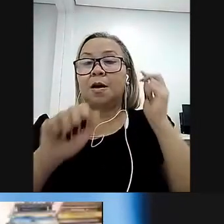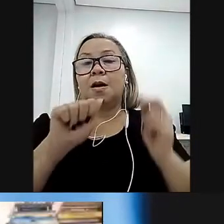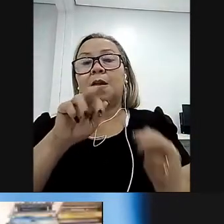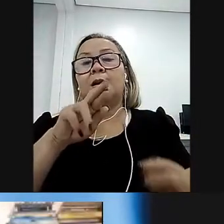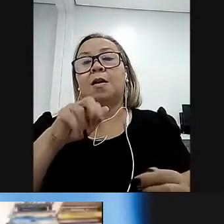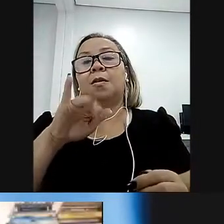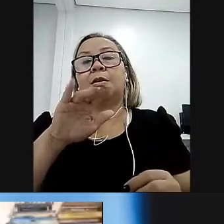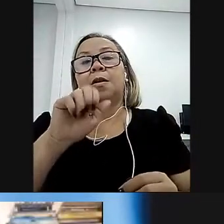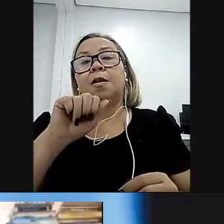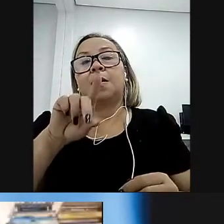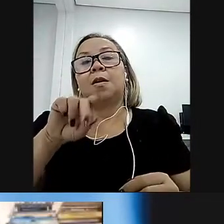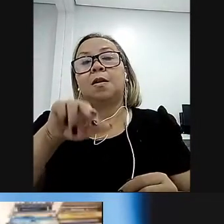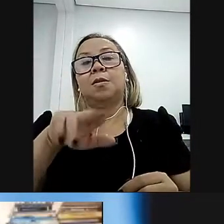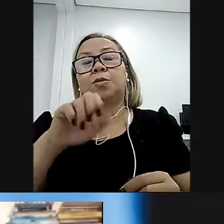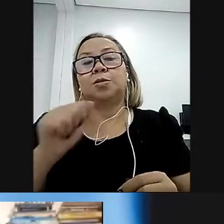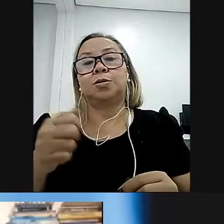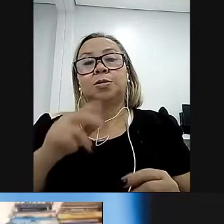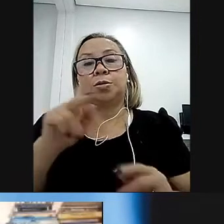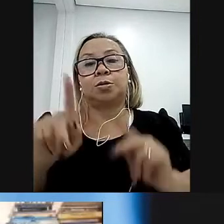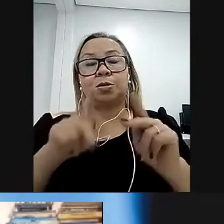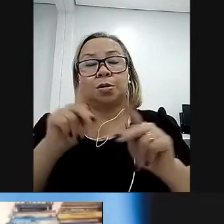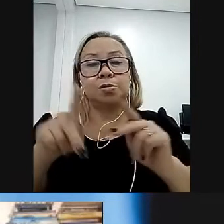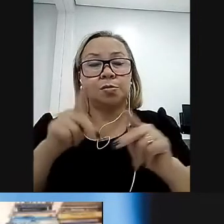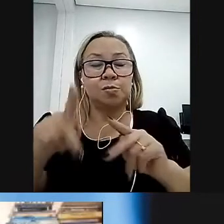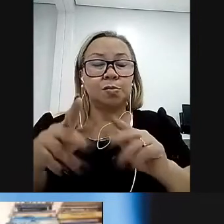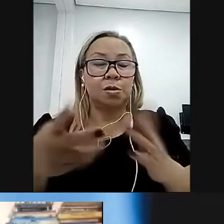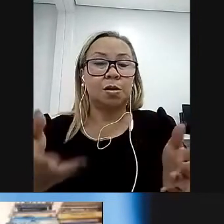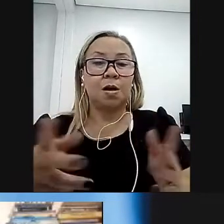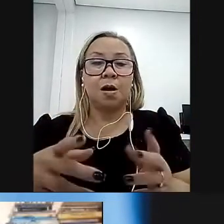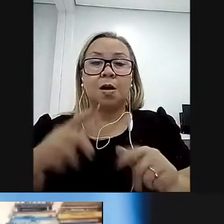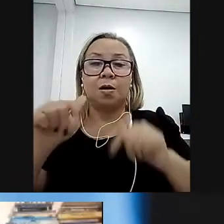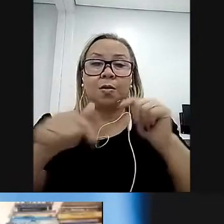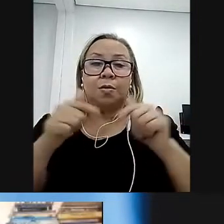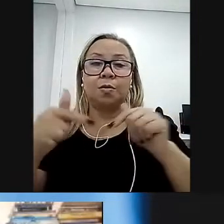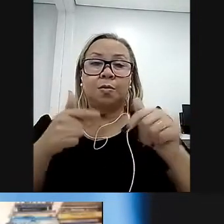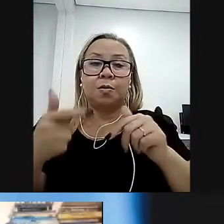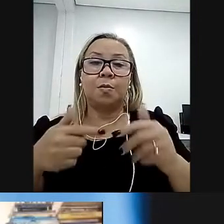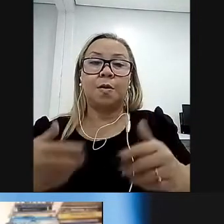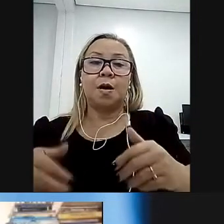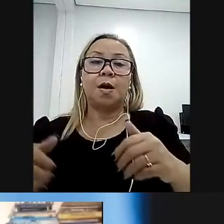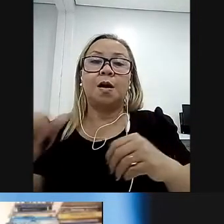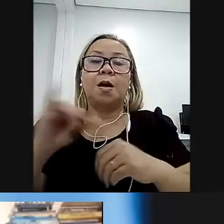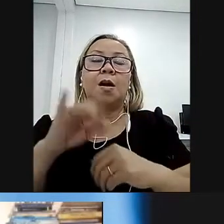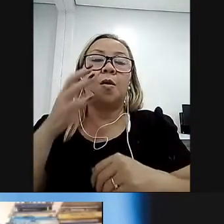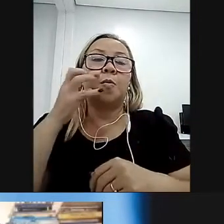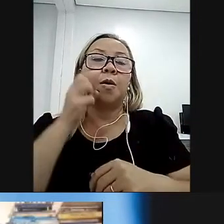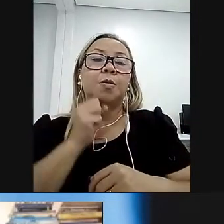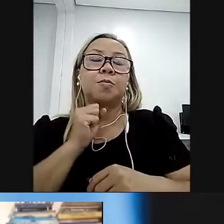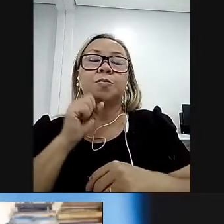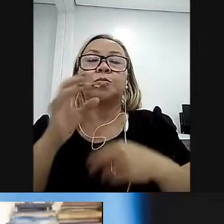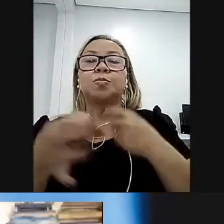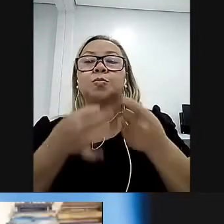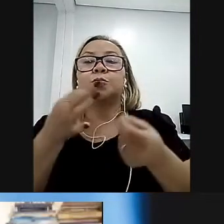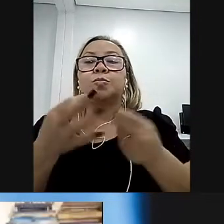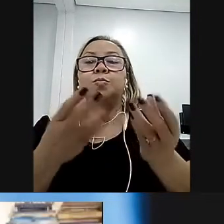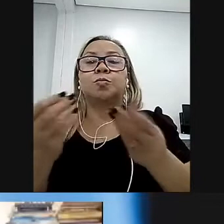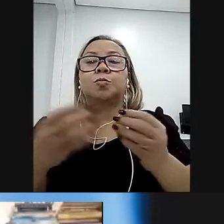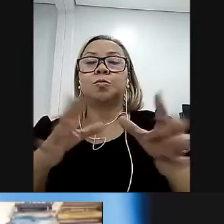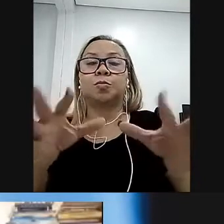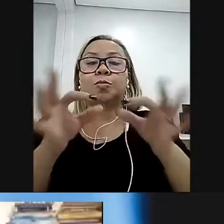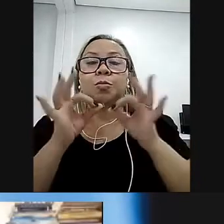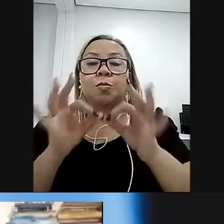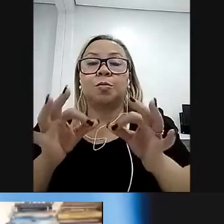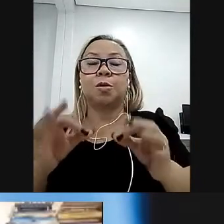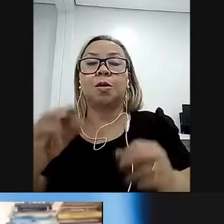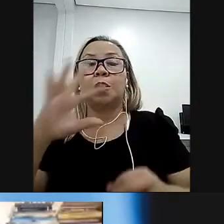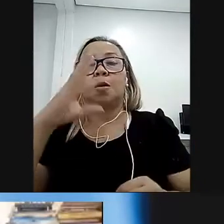Aqui, o pessoal que trabalha com patrimônio comentou muito. E aí, o que ela disse? As observações sobre a arte